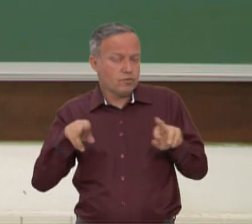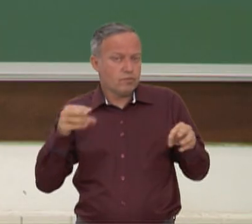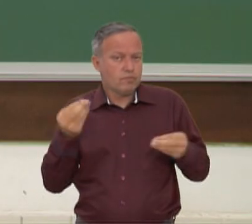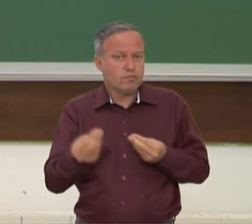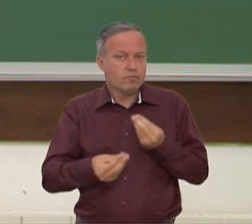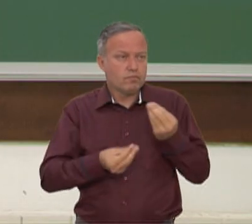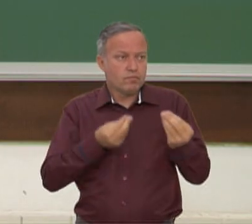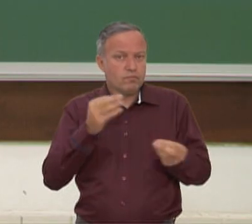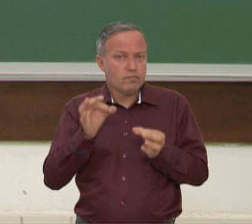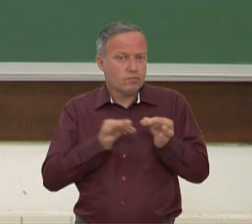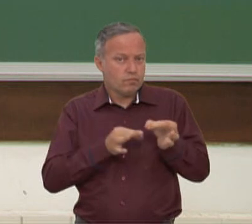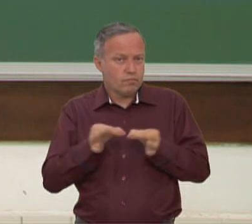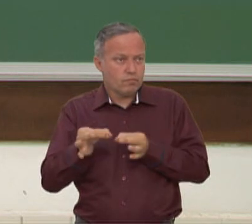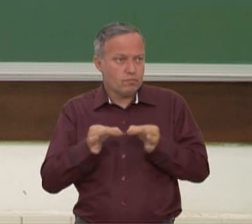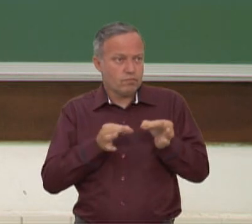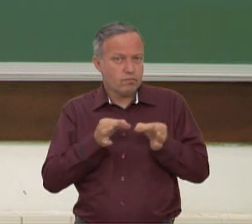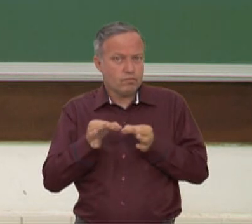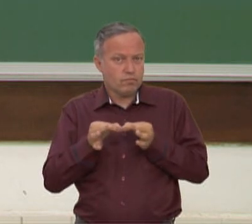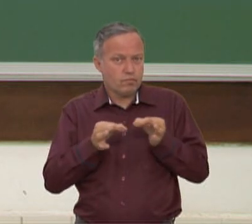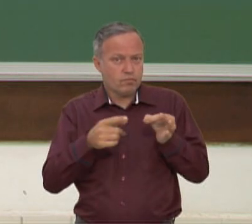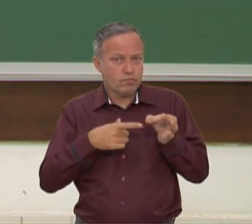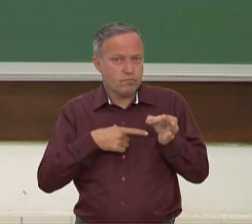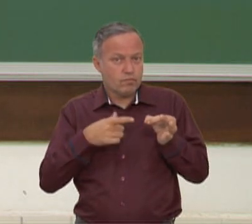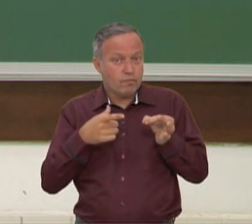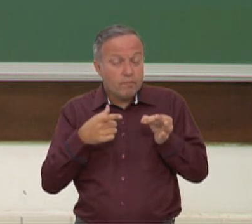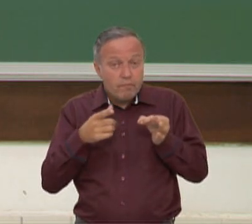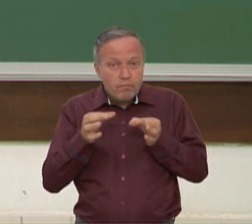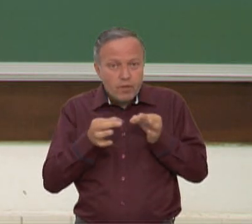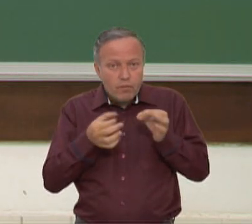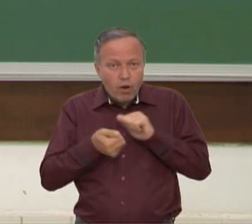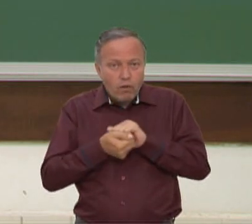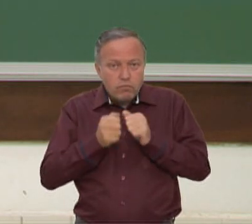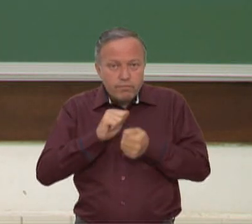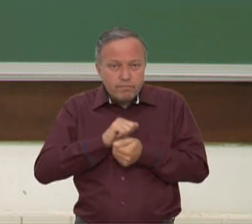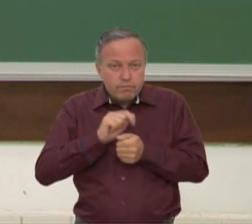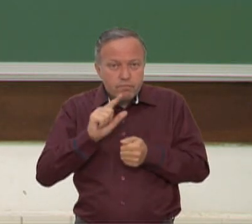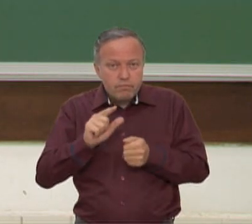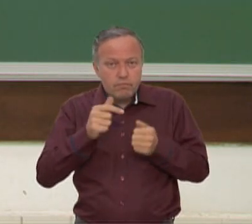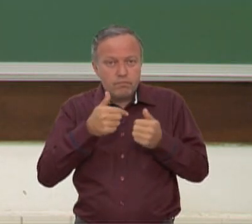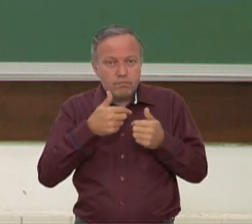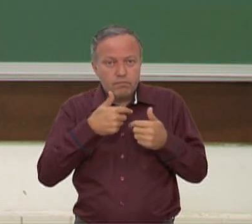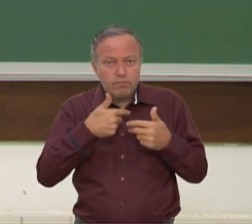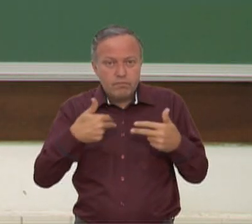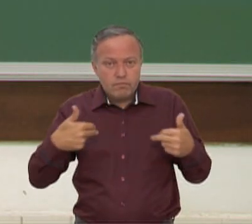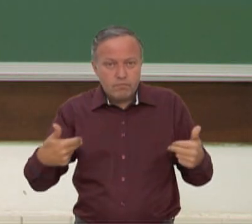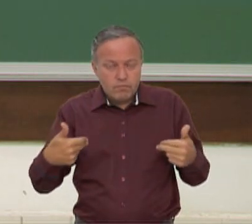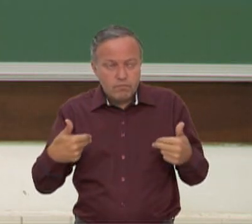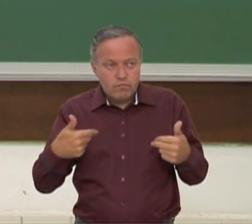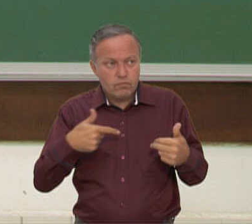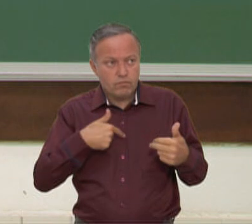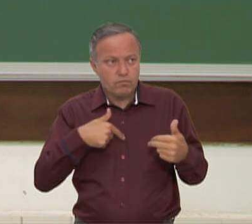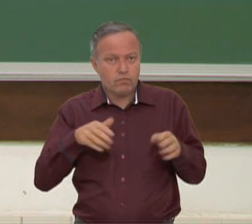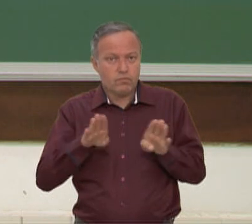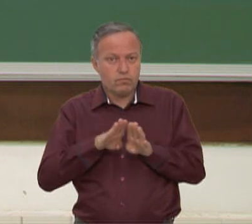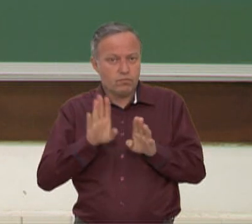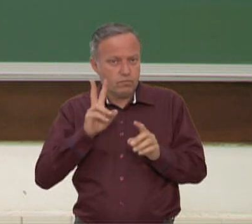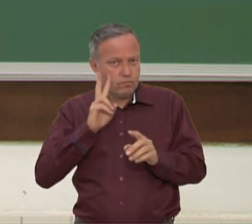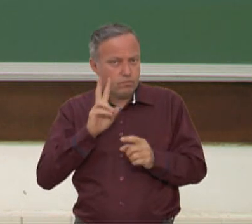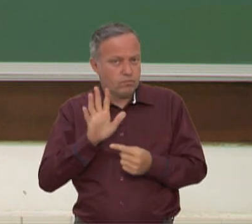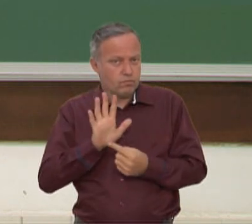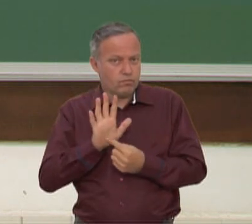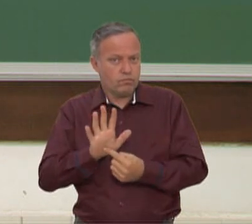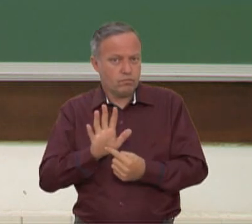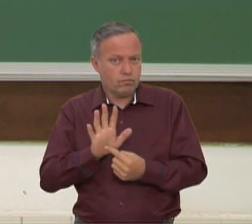vou organizar, como que eu vou articular esses arranjos. E aí começam então a surgir